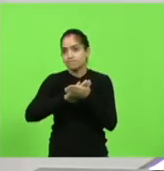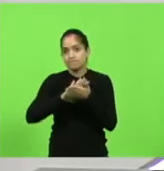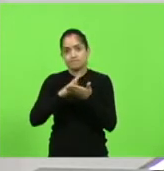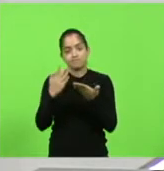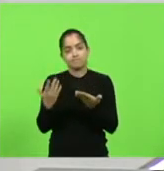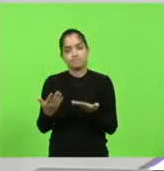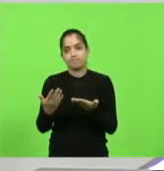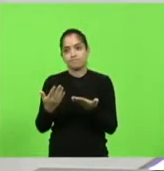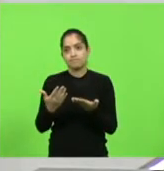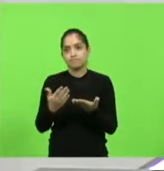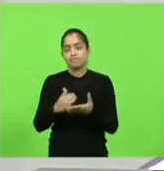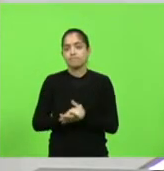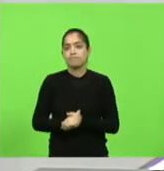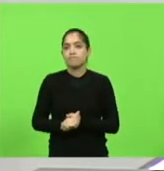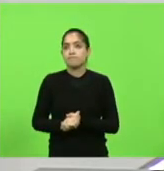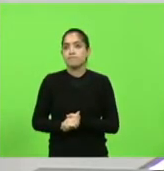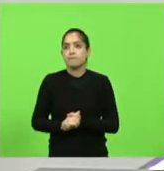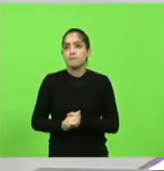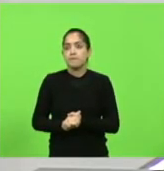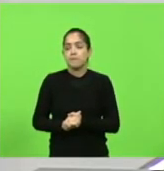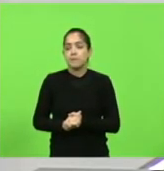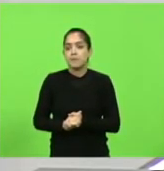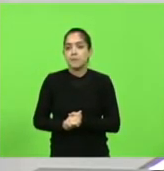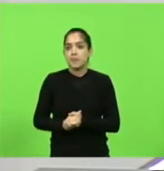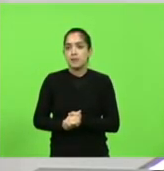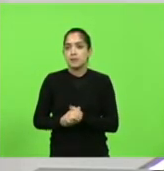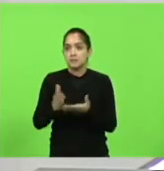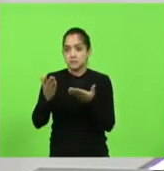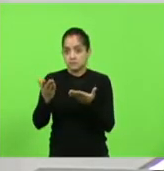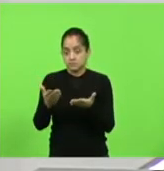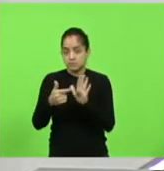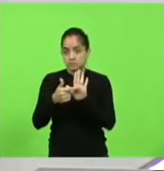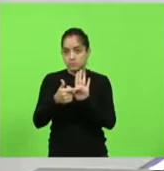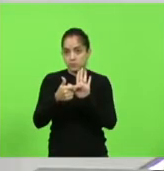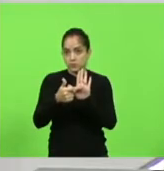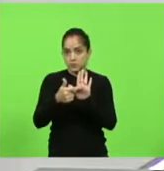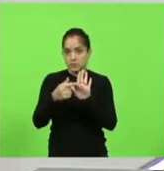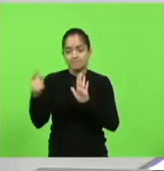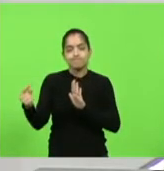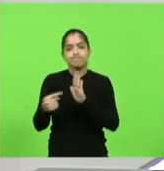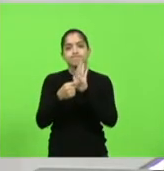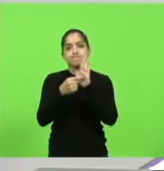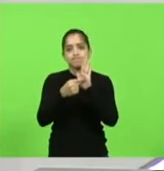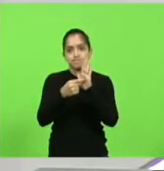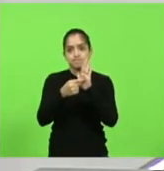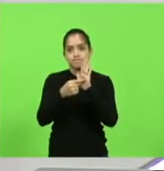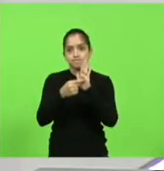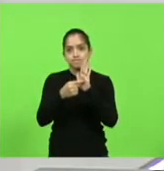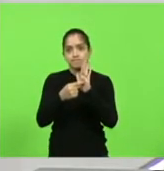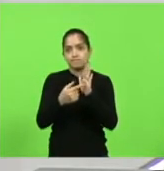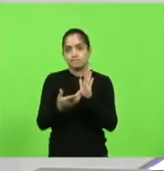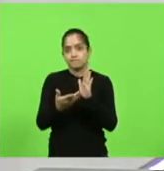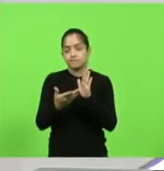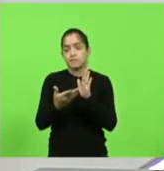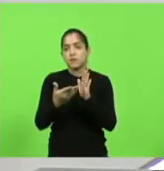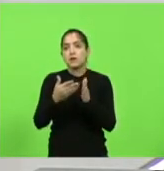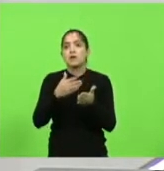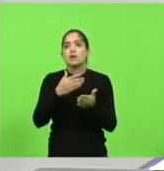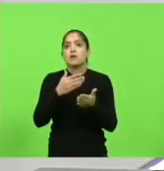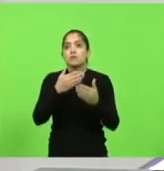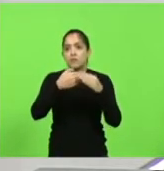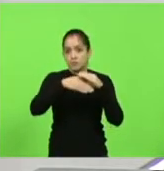nossas escolas. Então, trazer aqui essa denúncia, né? Vamos encaminhar